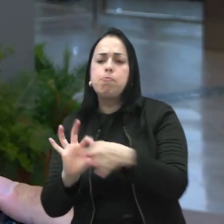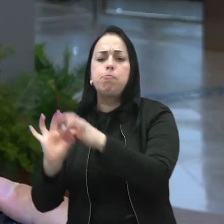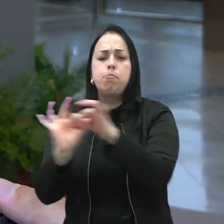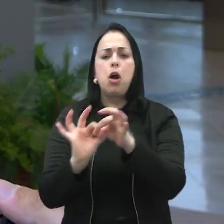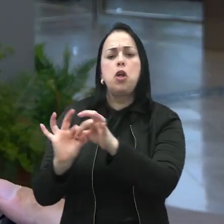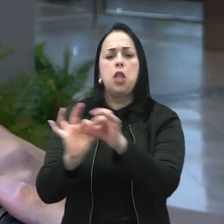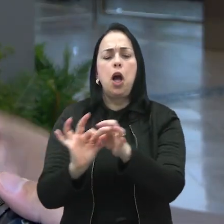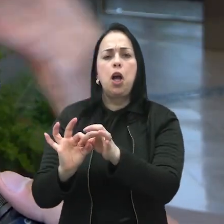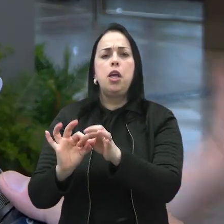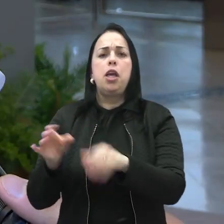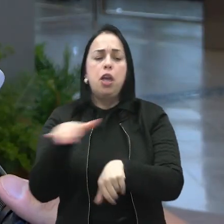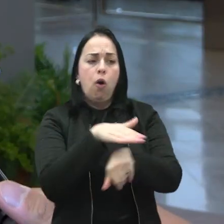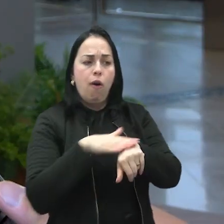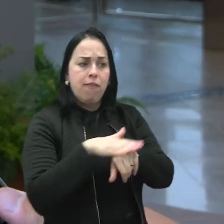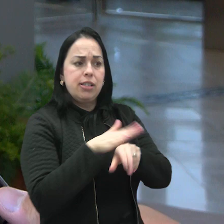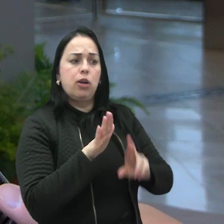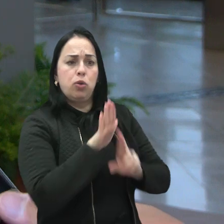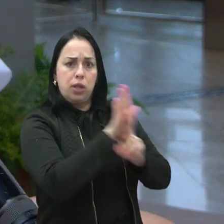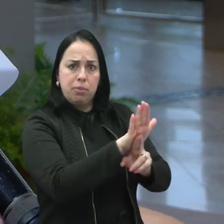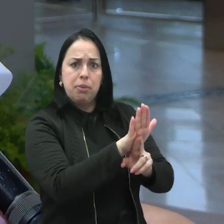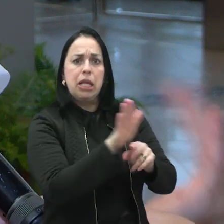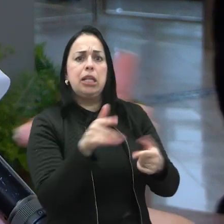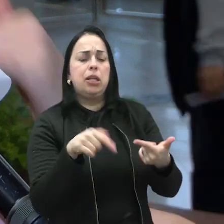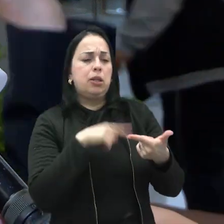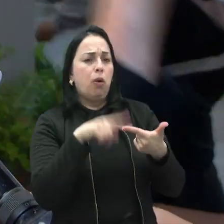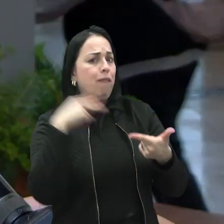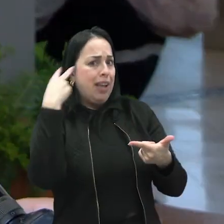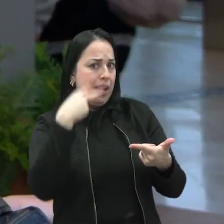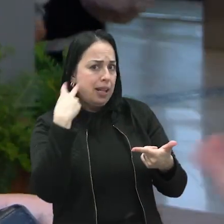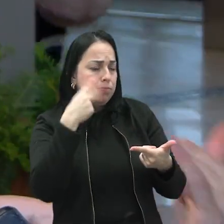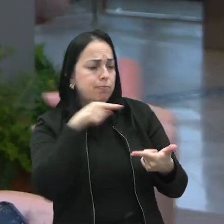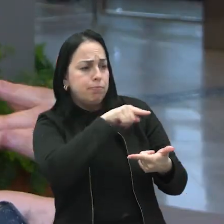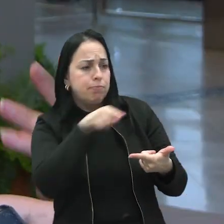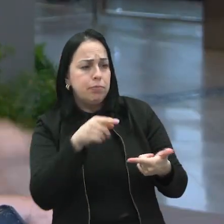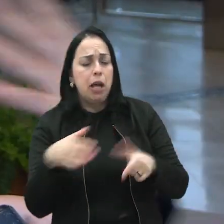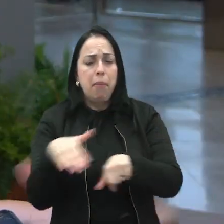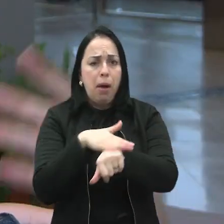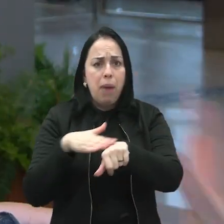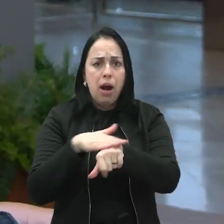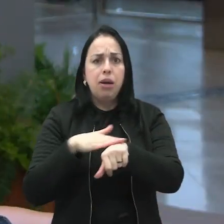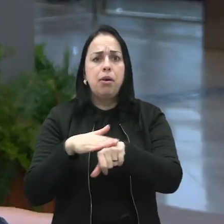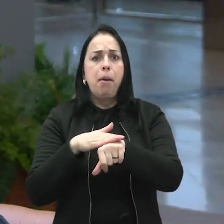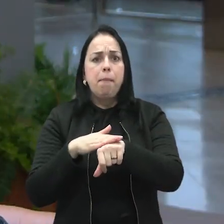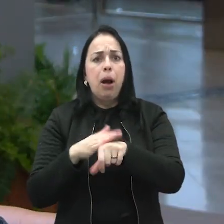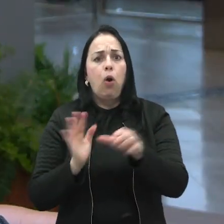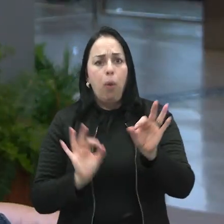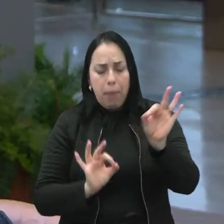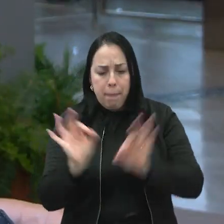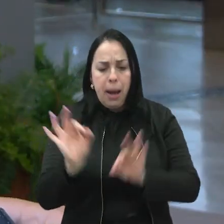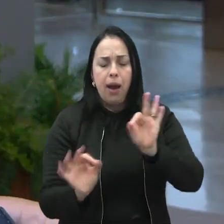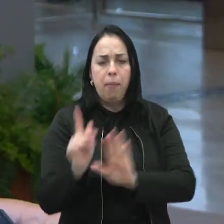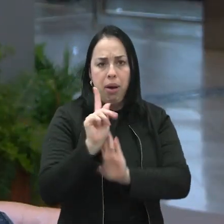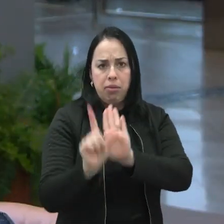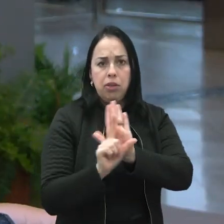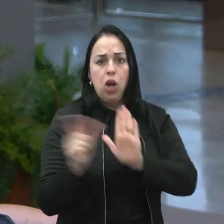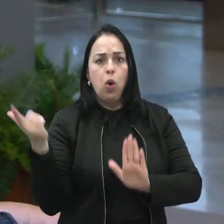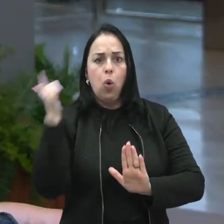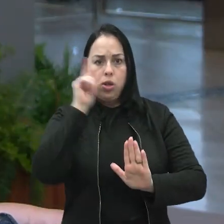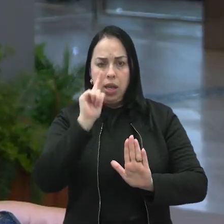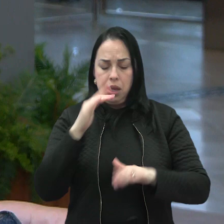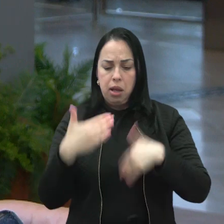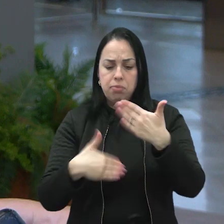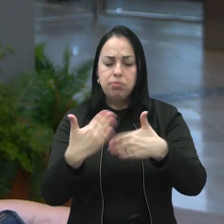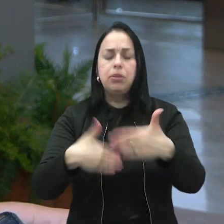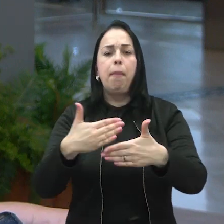para debater e aí realmente falar também com seus representantes, às vezes falar com o vereador, né, para ele levar essa discussão, a gente